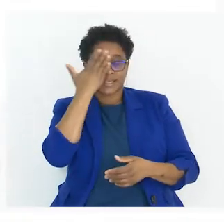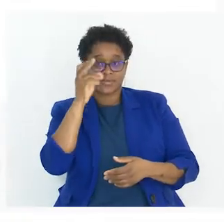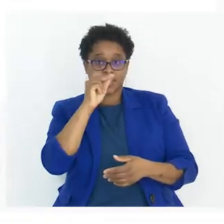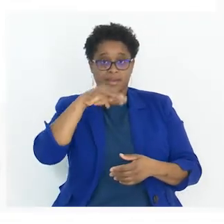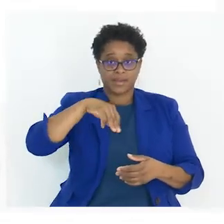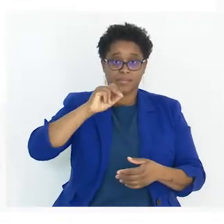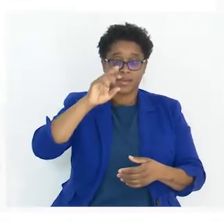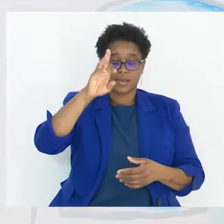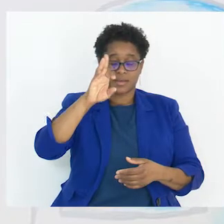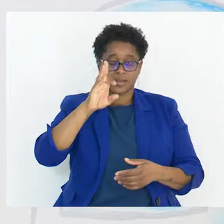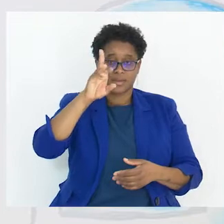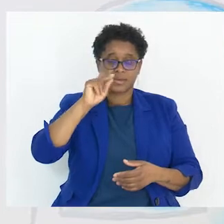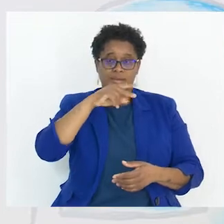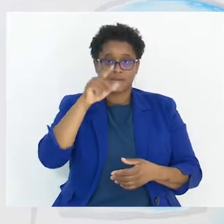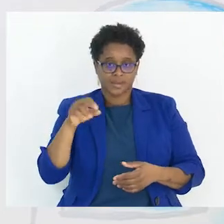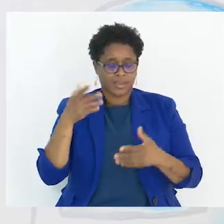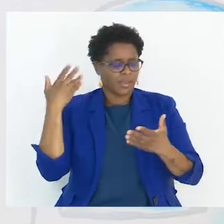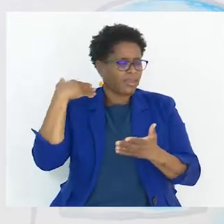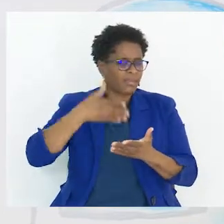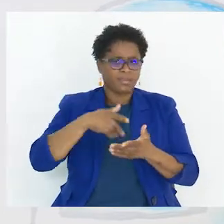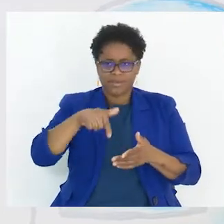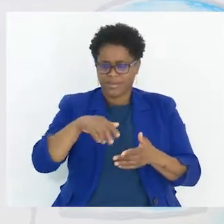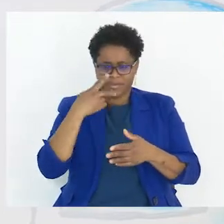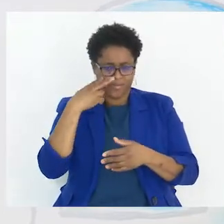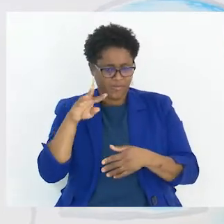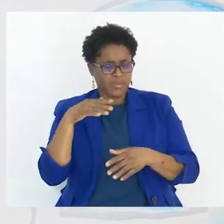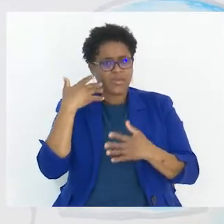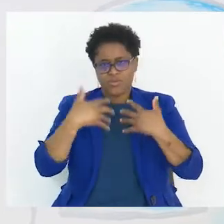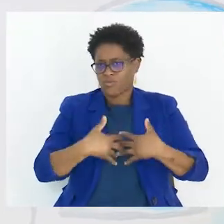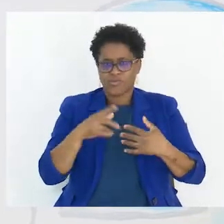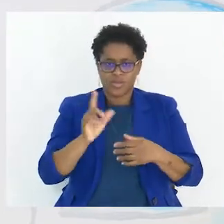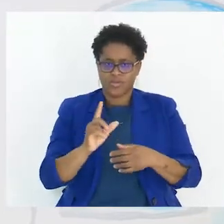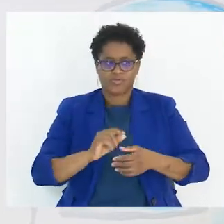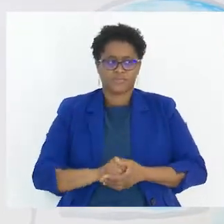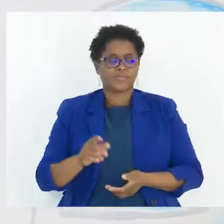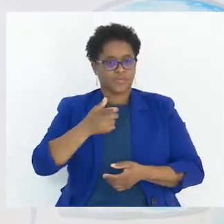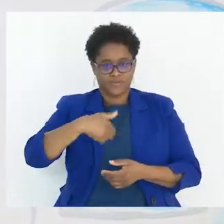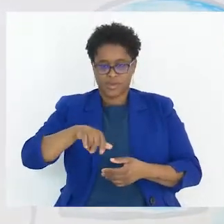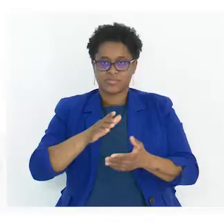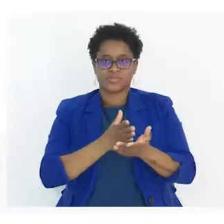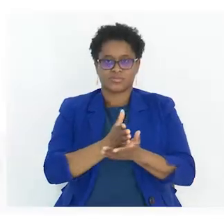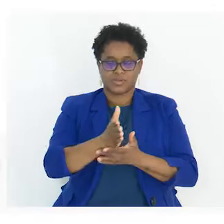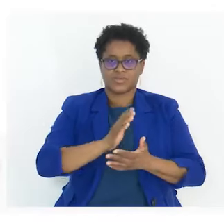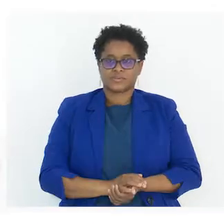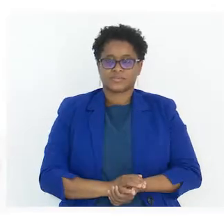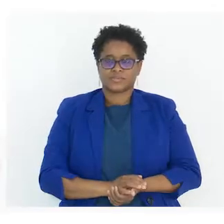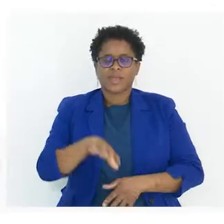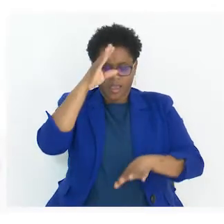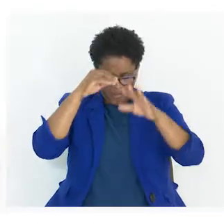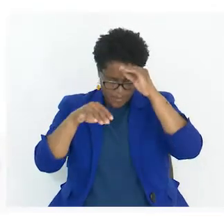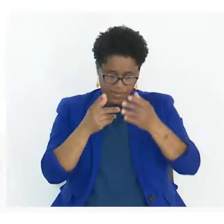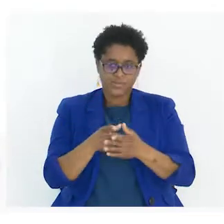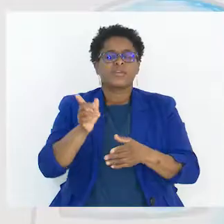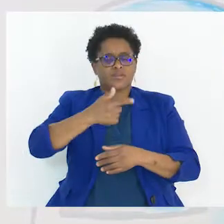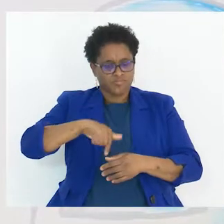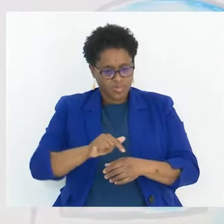texto. É amanhã. Até aqui já vi que não há dúvidas. Então, vamos prosseguir. Aprendam.